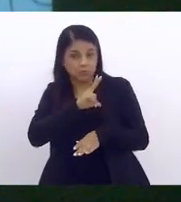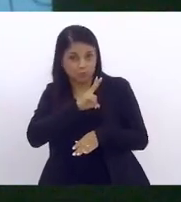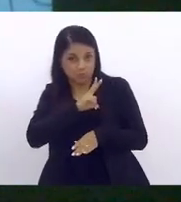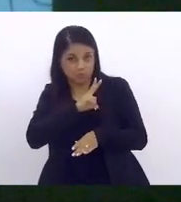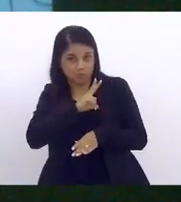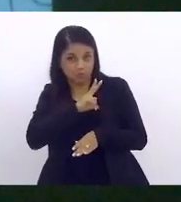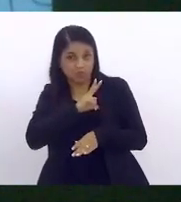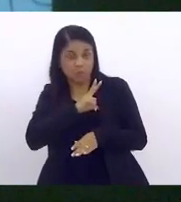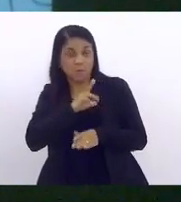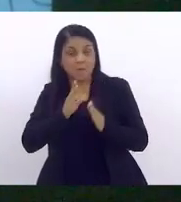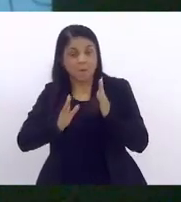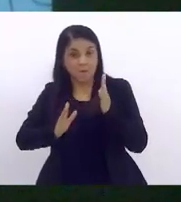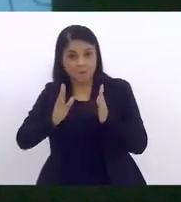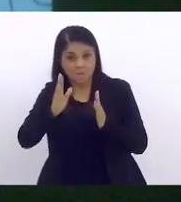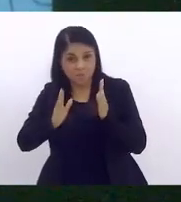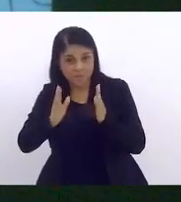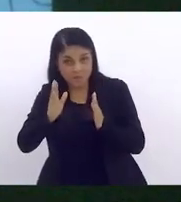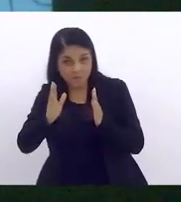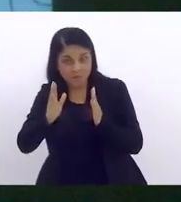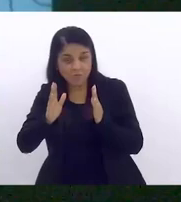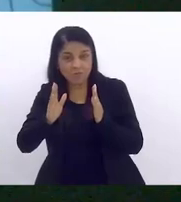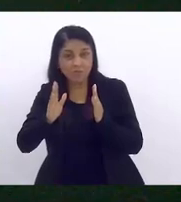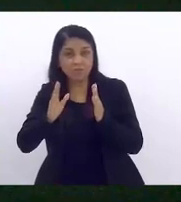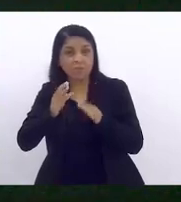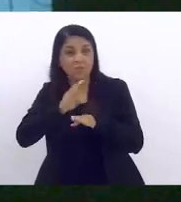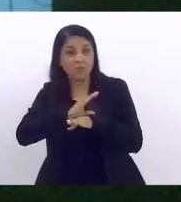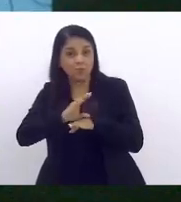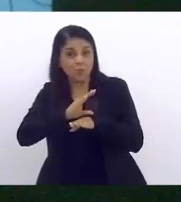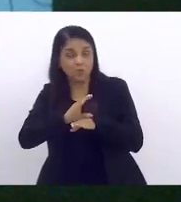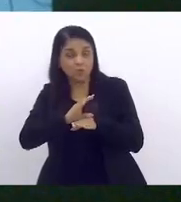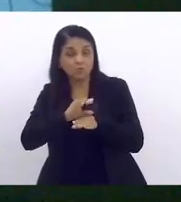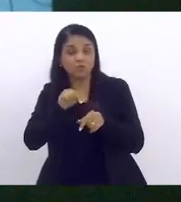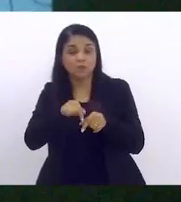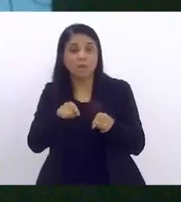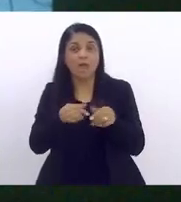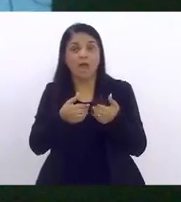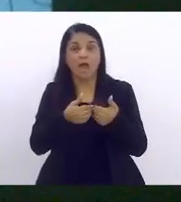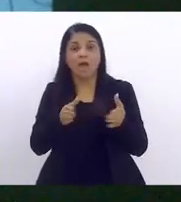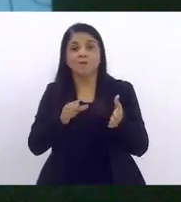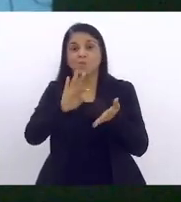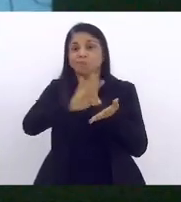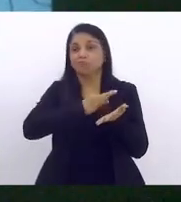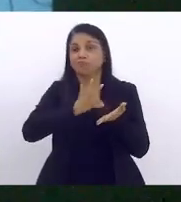mas, no mesmo período que eu fiz o curso, abriu a turma da Fiocruz.